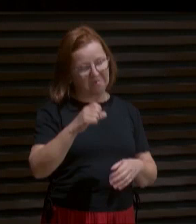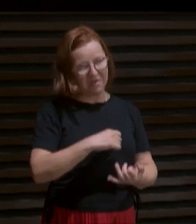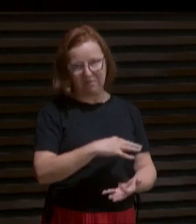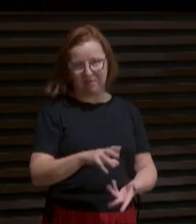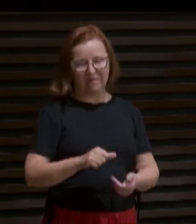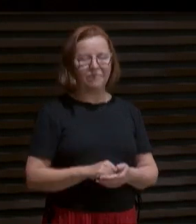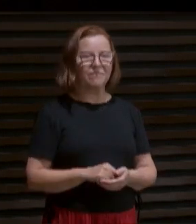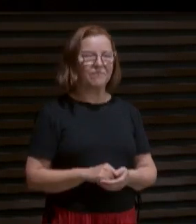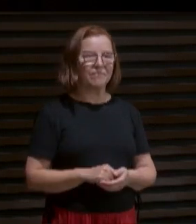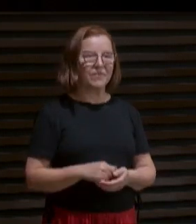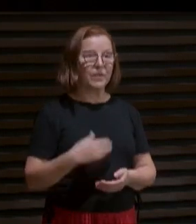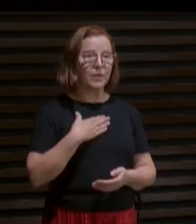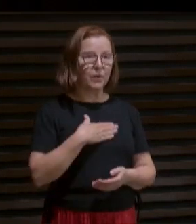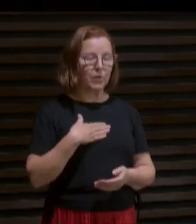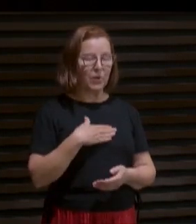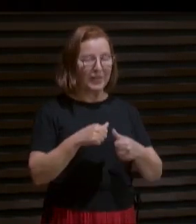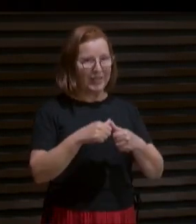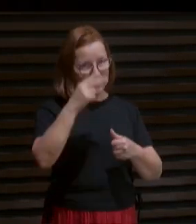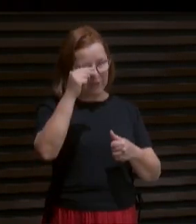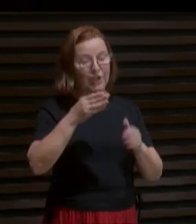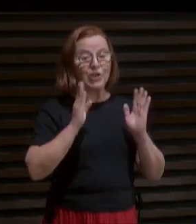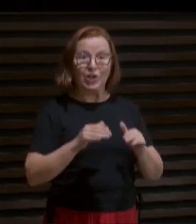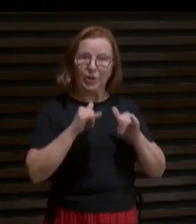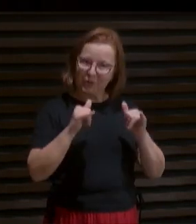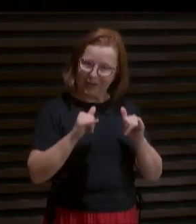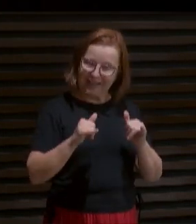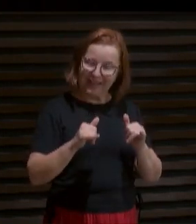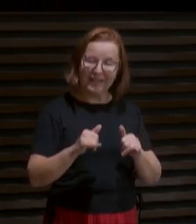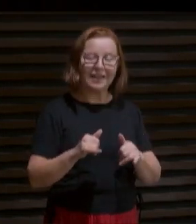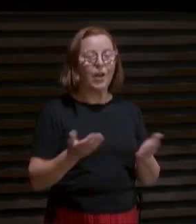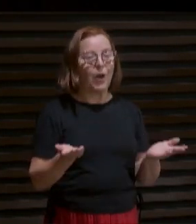Eu gosto dessa história que eu já contei para vocês, mas vou contar mais uma vez.